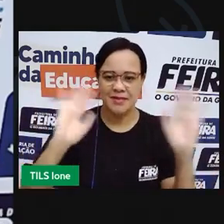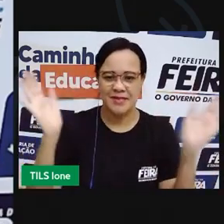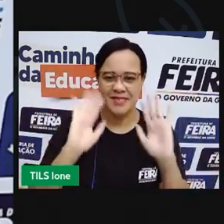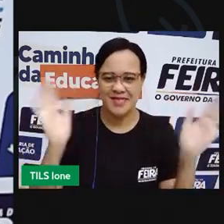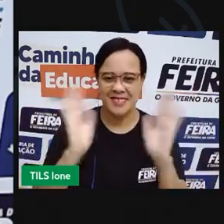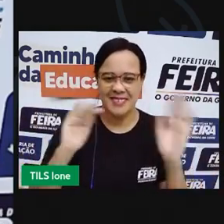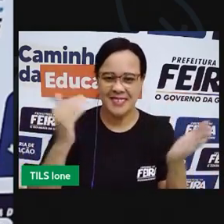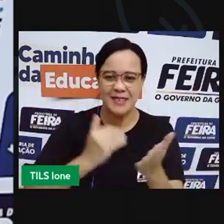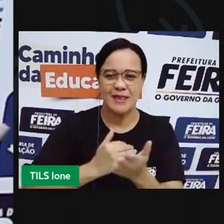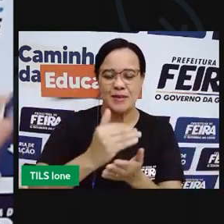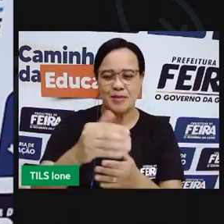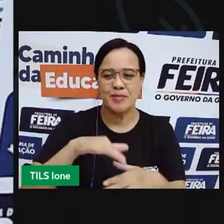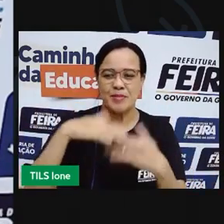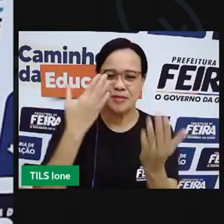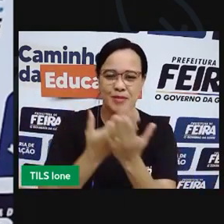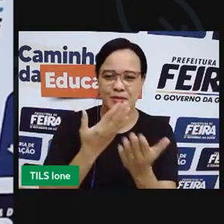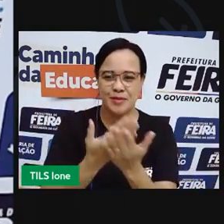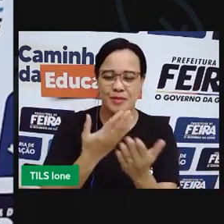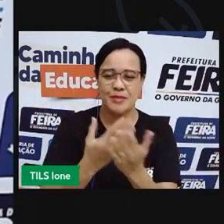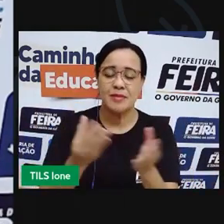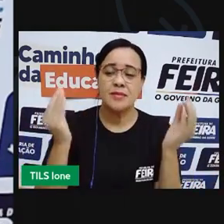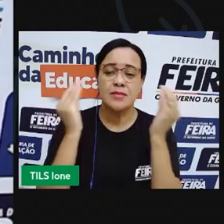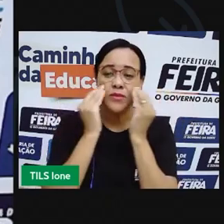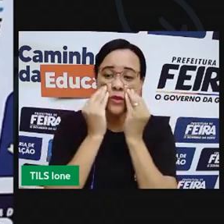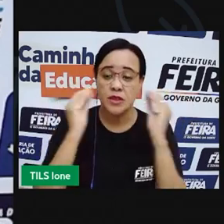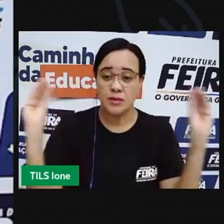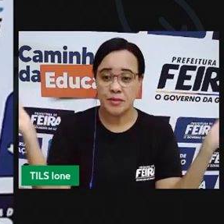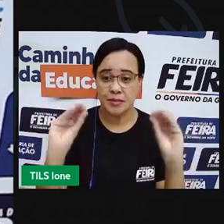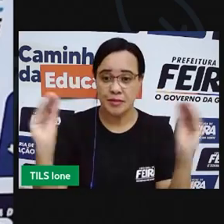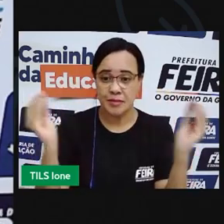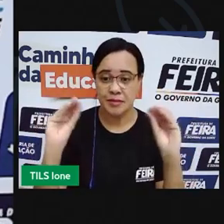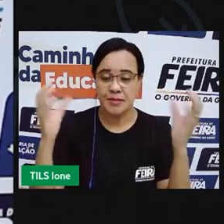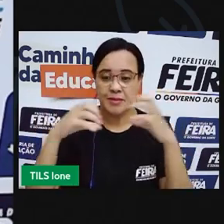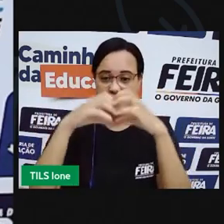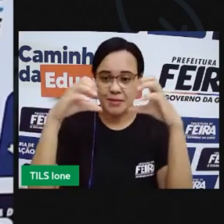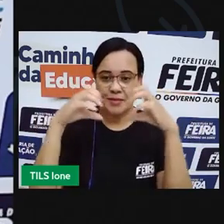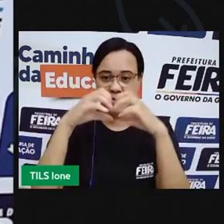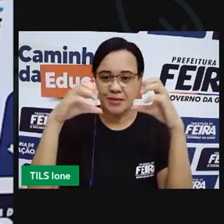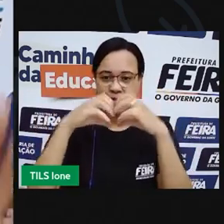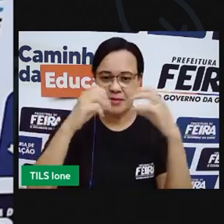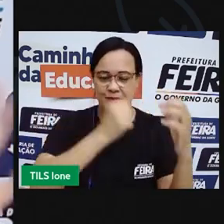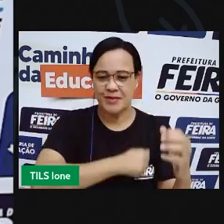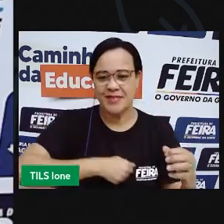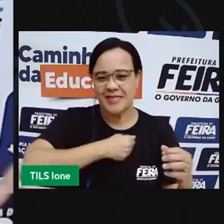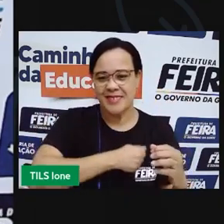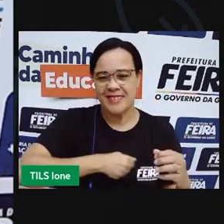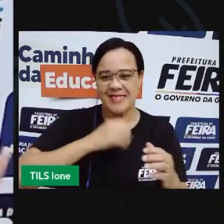próxima aula. Beijo grande no coração. Já estou com saudade.